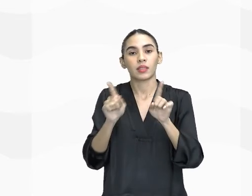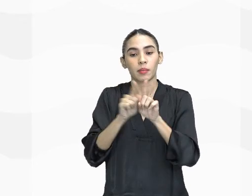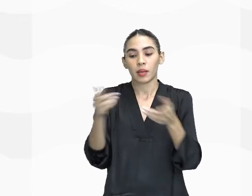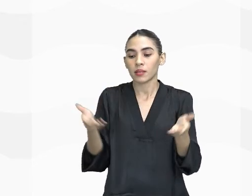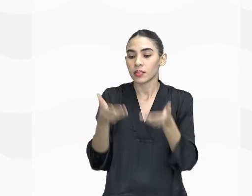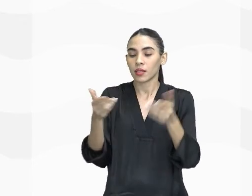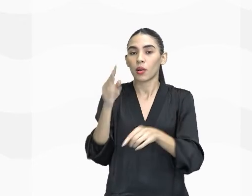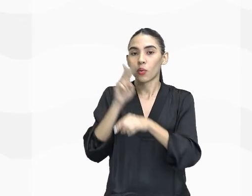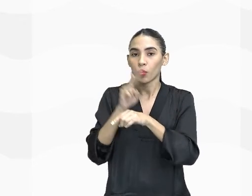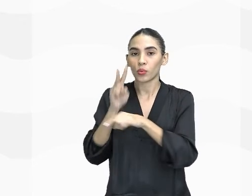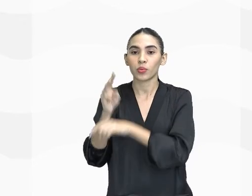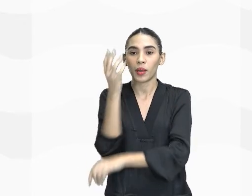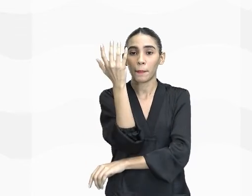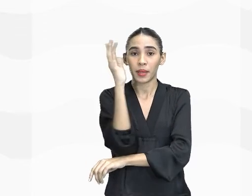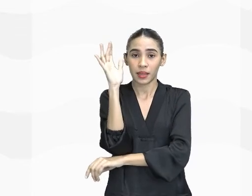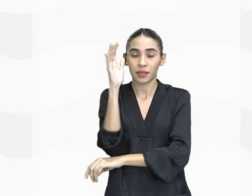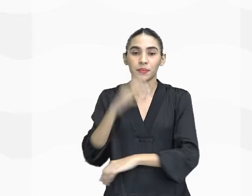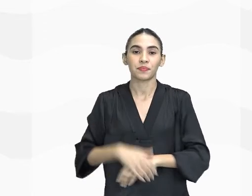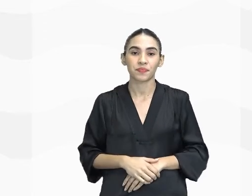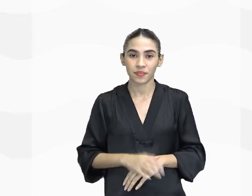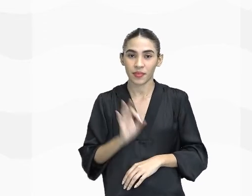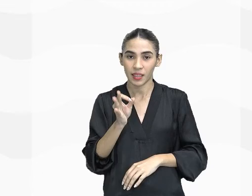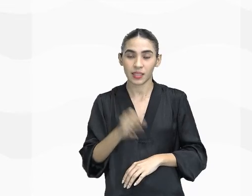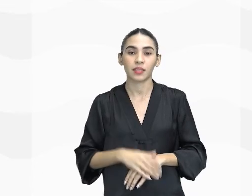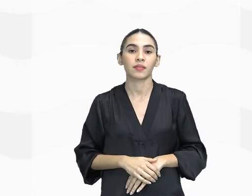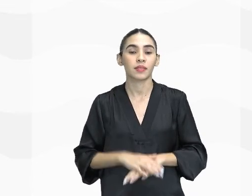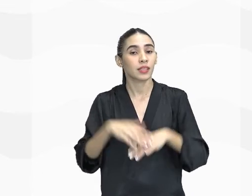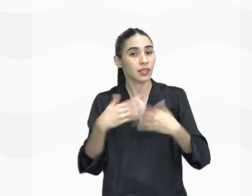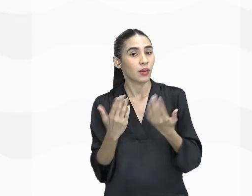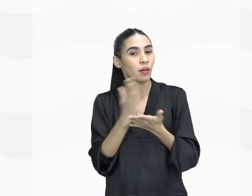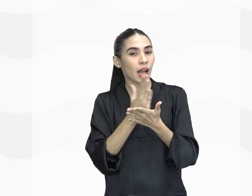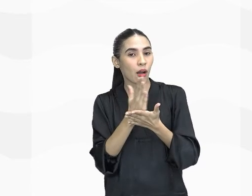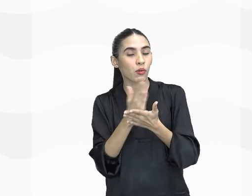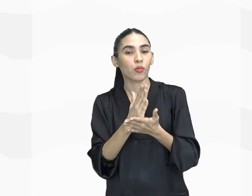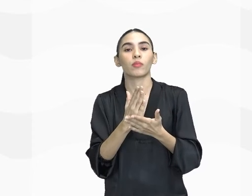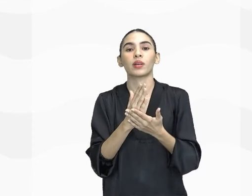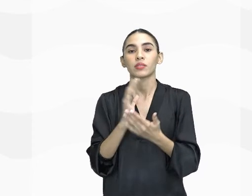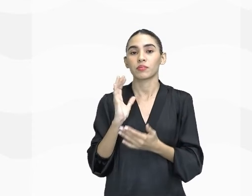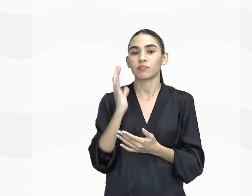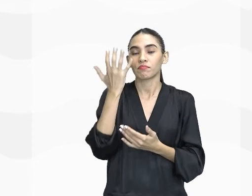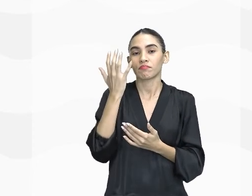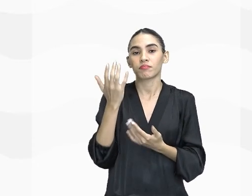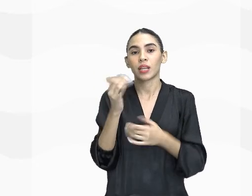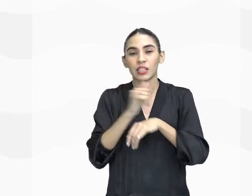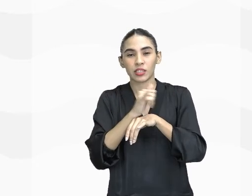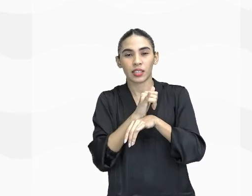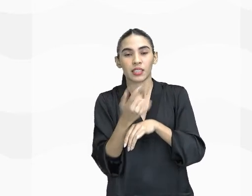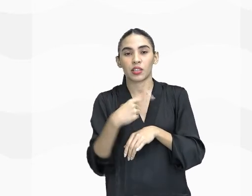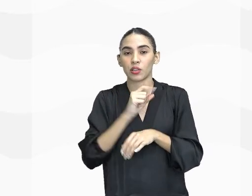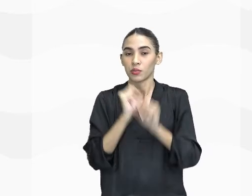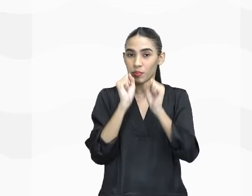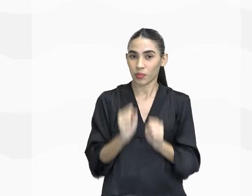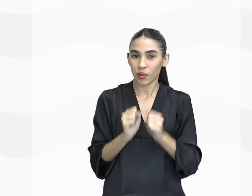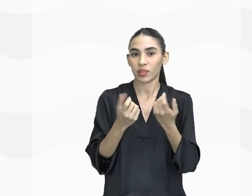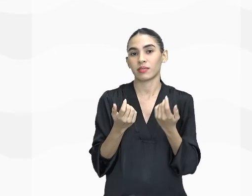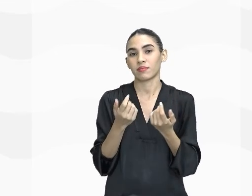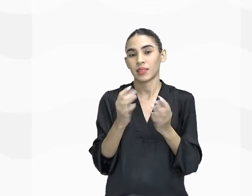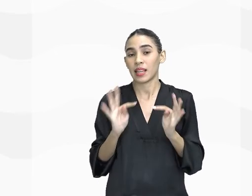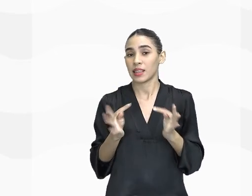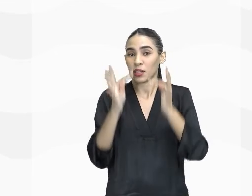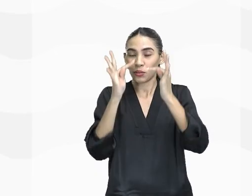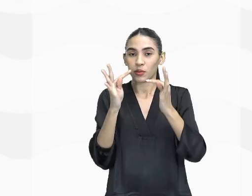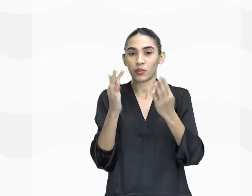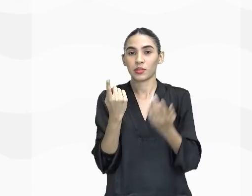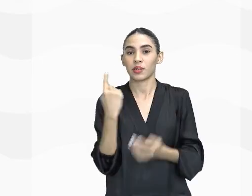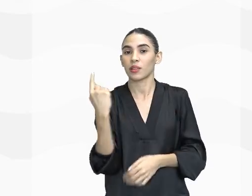à preservação ambiental, não é, professor? Exatamente. Então essas aí são algumas das soluções, né, que nós podemos ter, aí as soluções tecnológicas ali